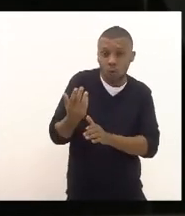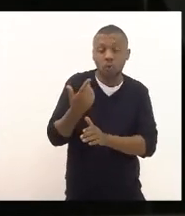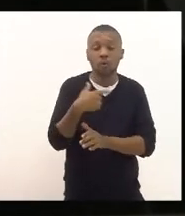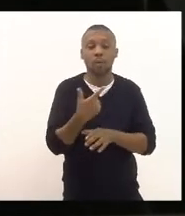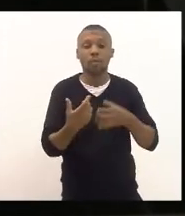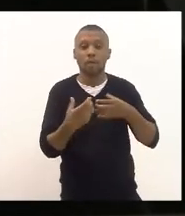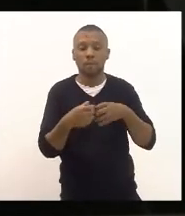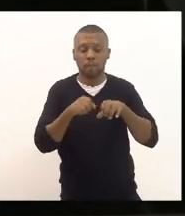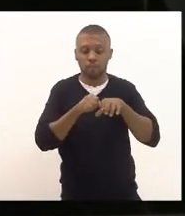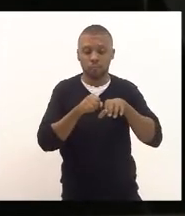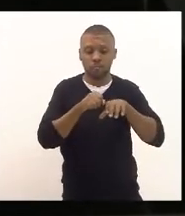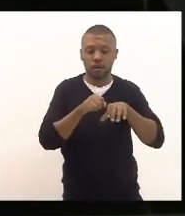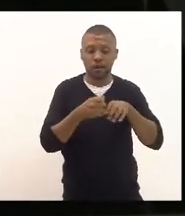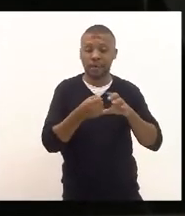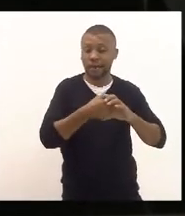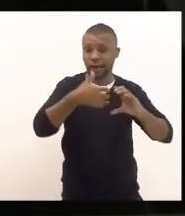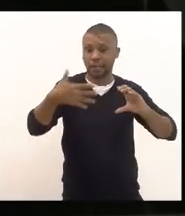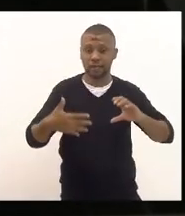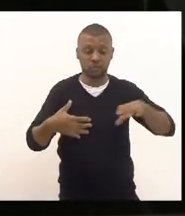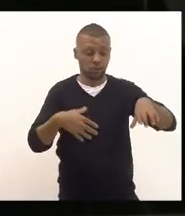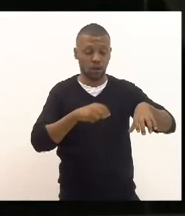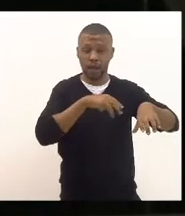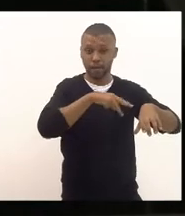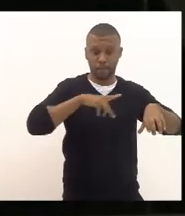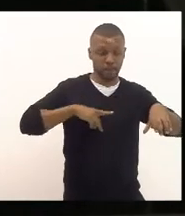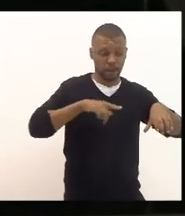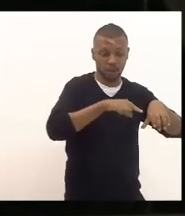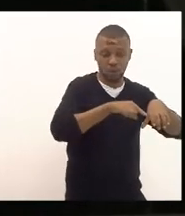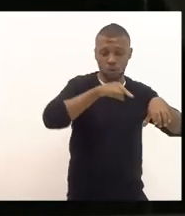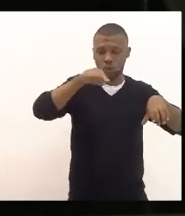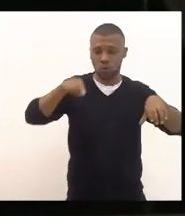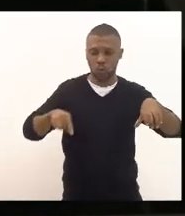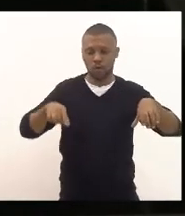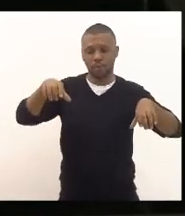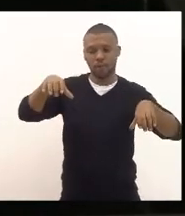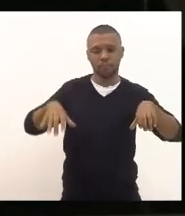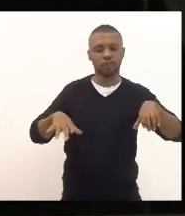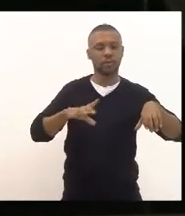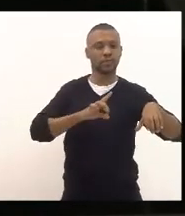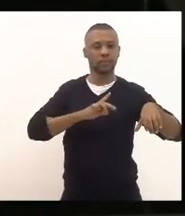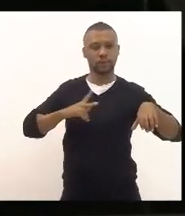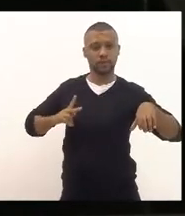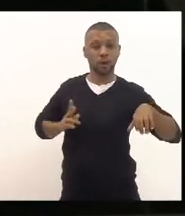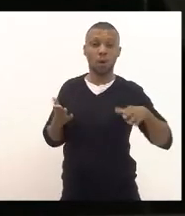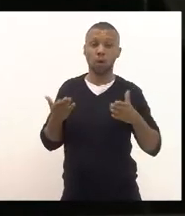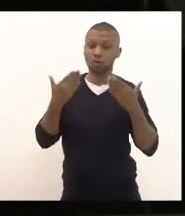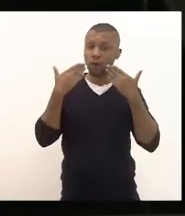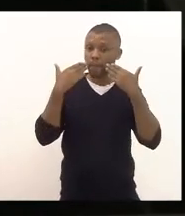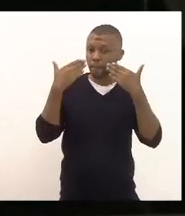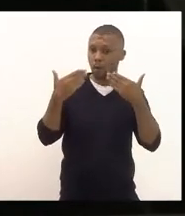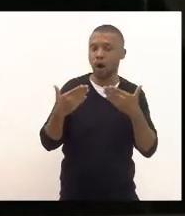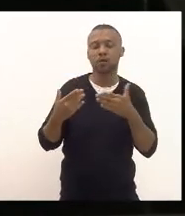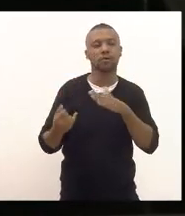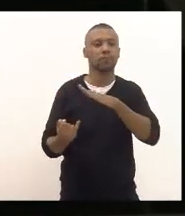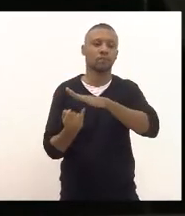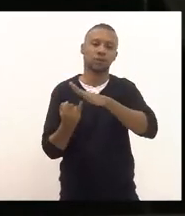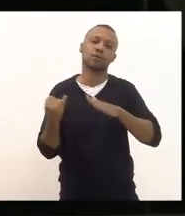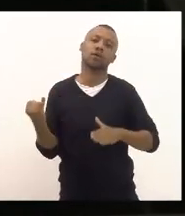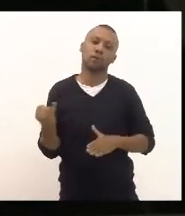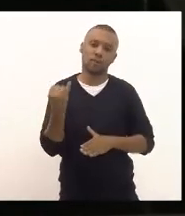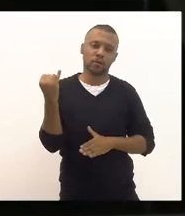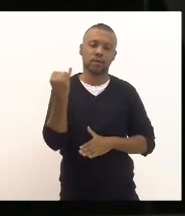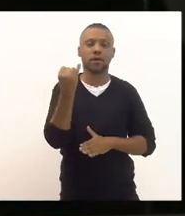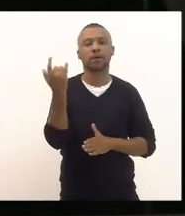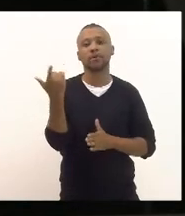público e hoje Sem dúvida nenhuma se demonstra como uma instituição de relevância